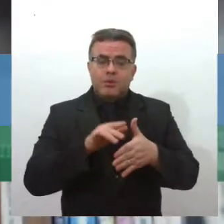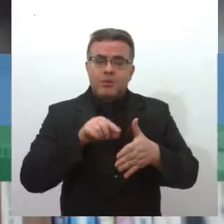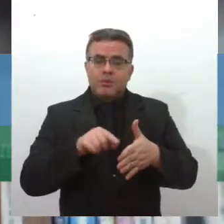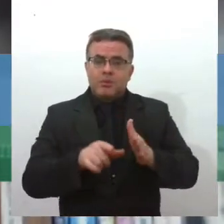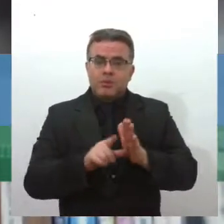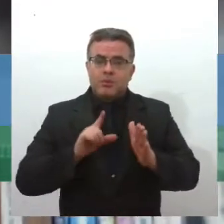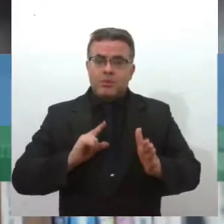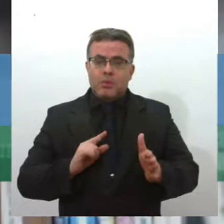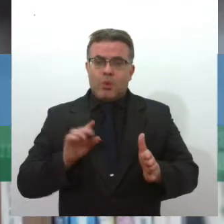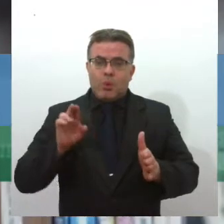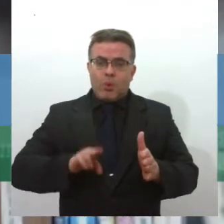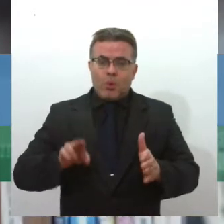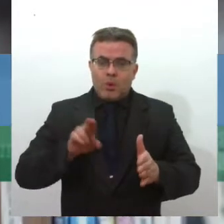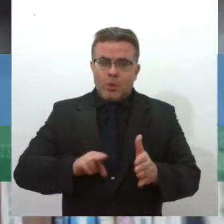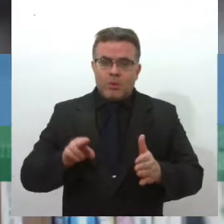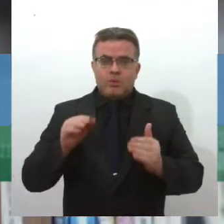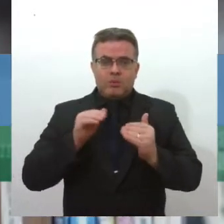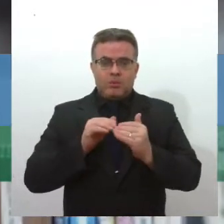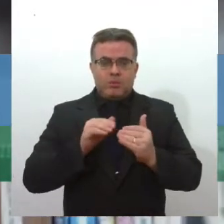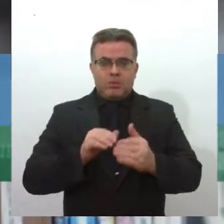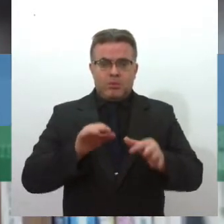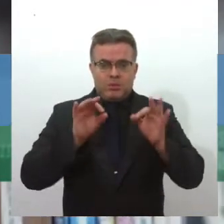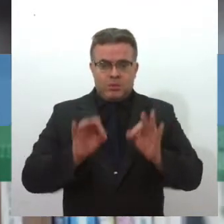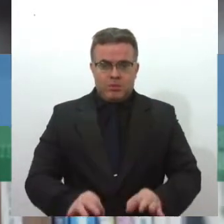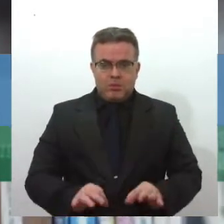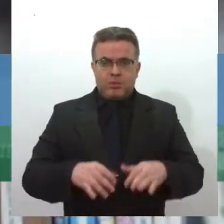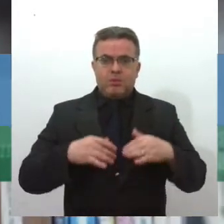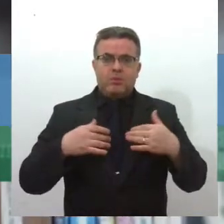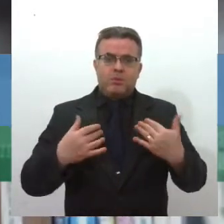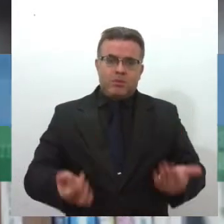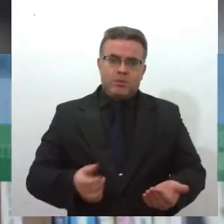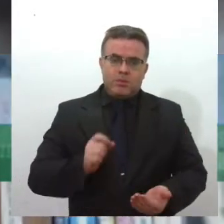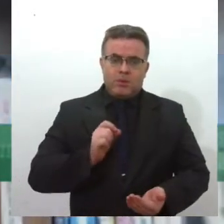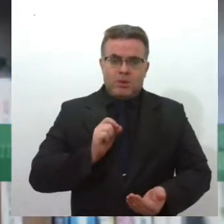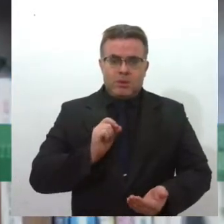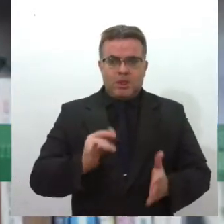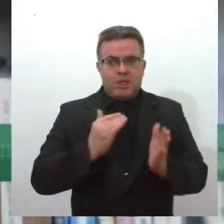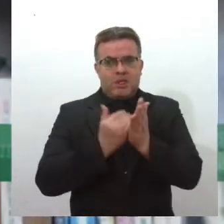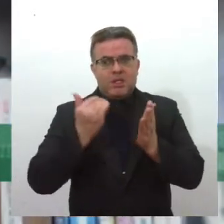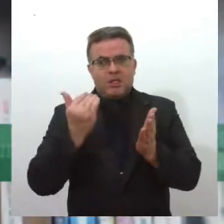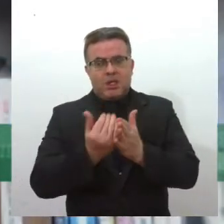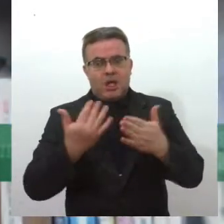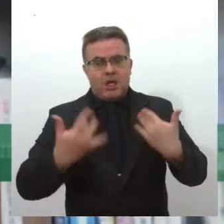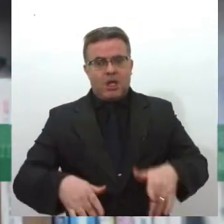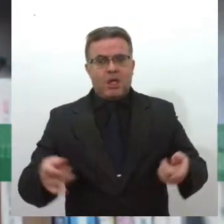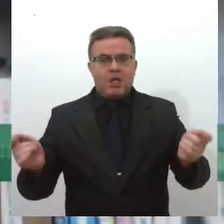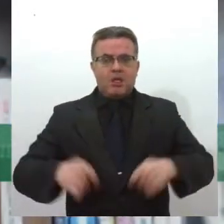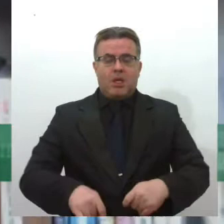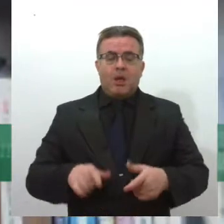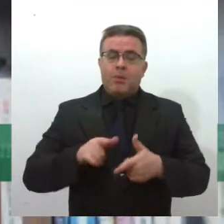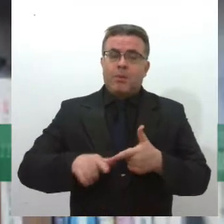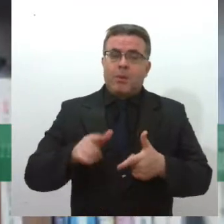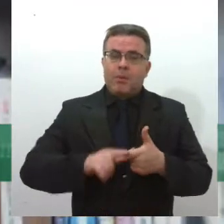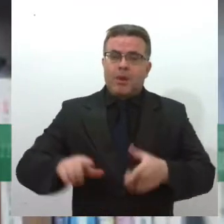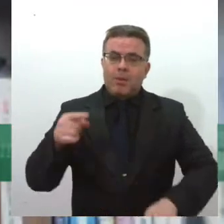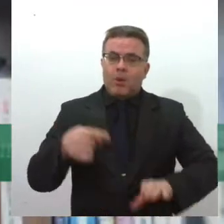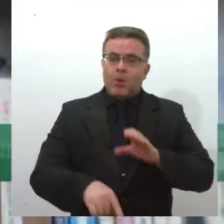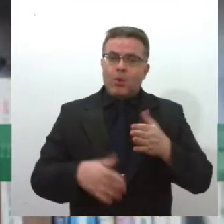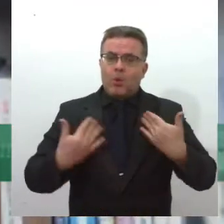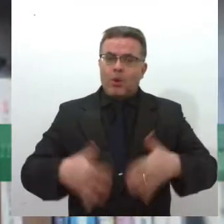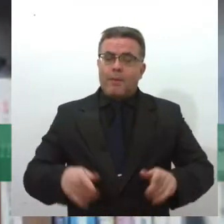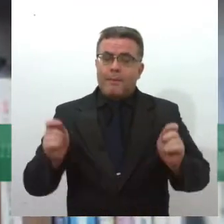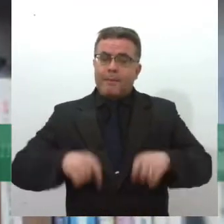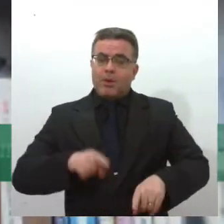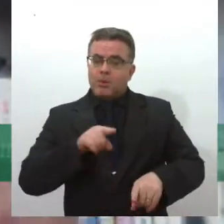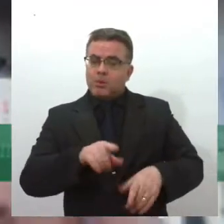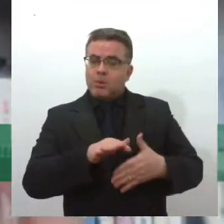use a dose correta. Se você exagera na dose, há um risco muito grave de você matar o